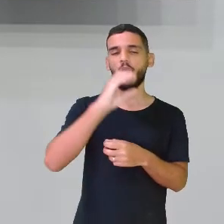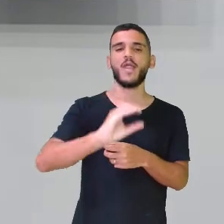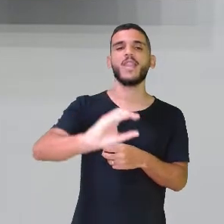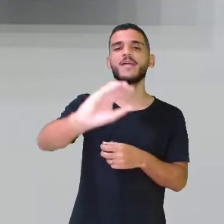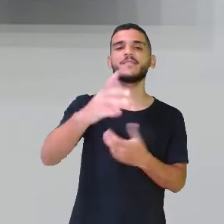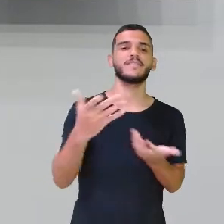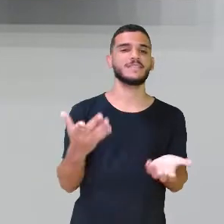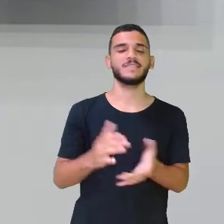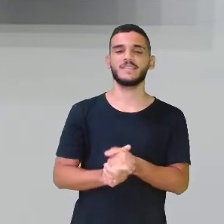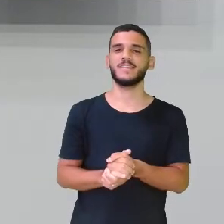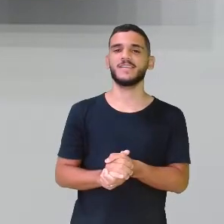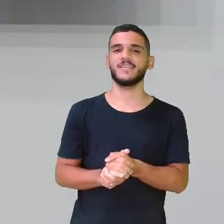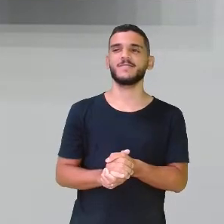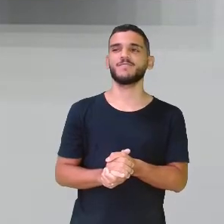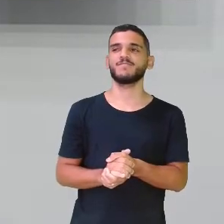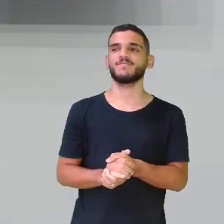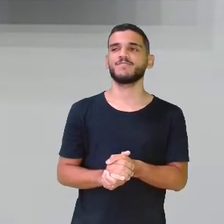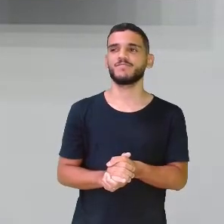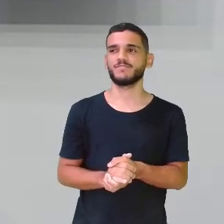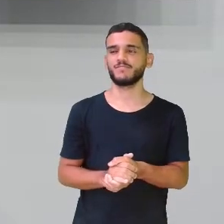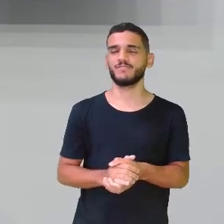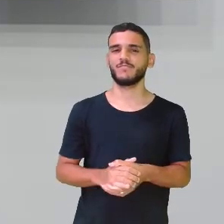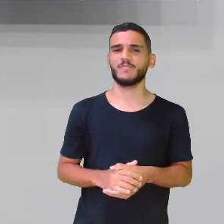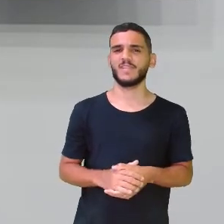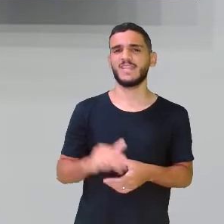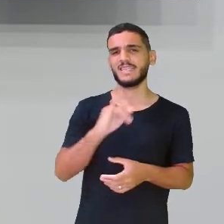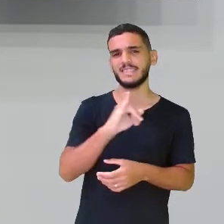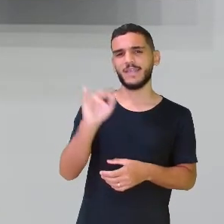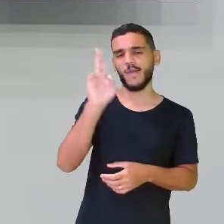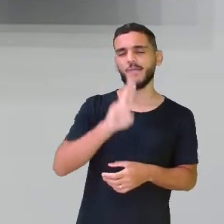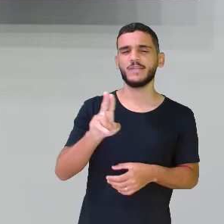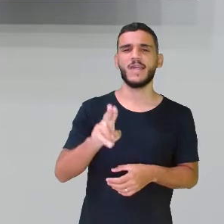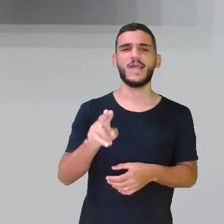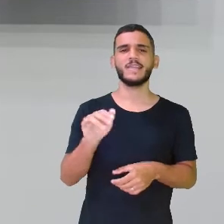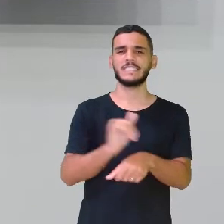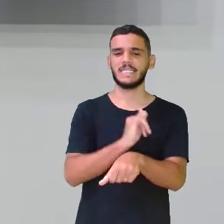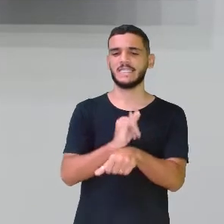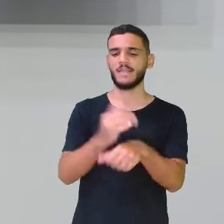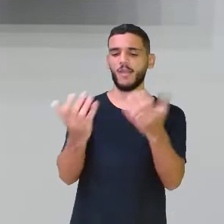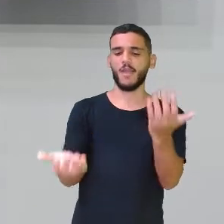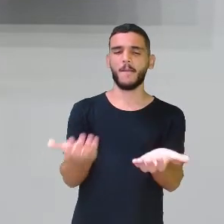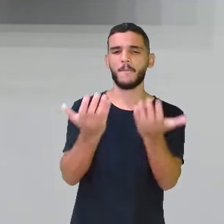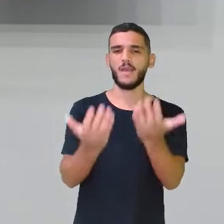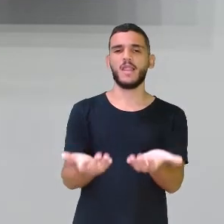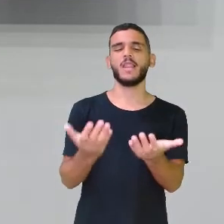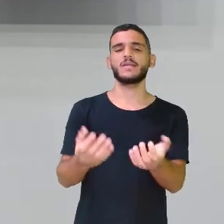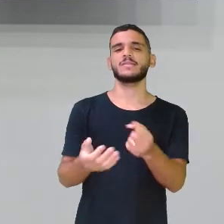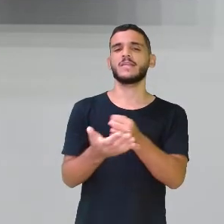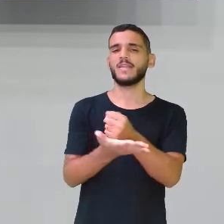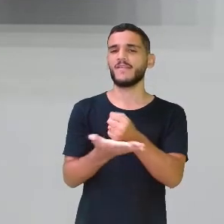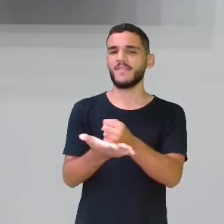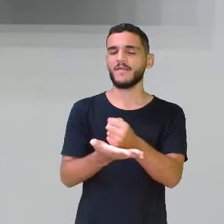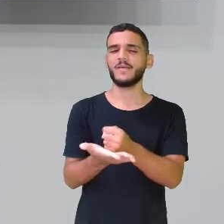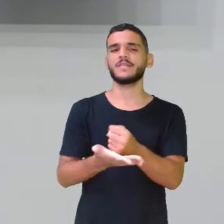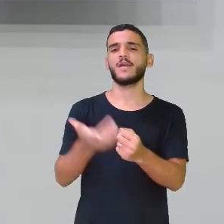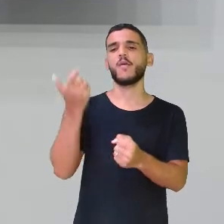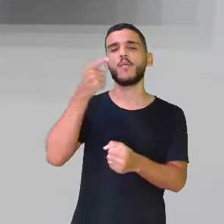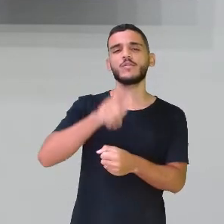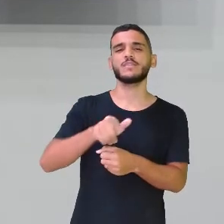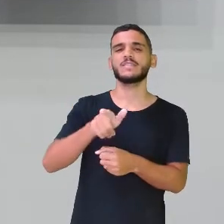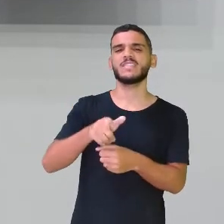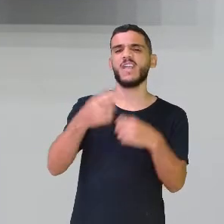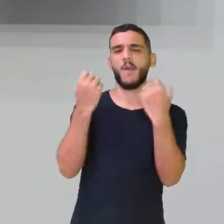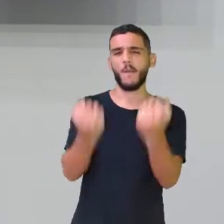enorme. Será que se eu colocasse esse elefante na balança da farmácia, eu conseguiria o peso dele